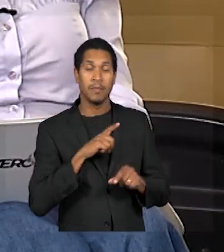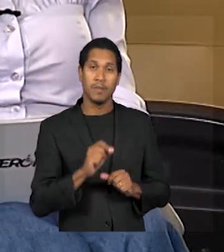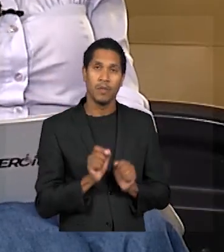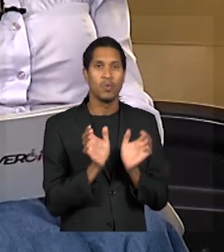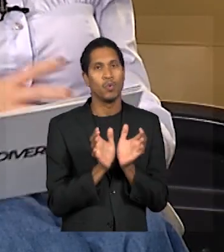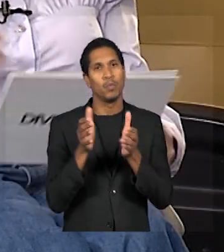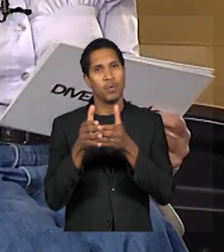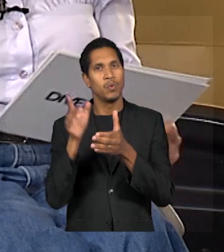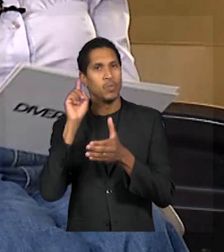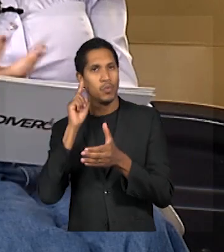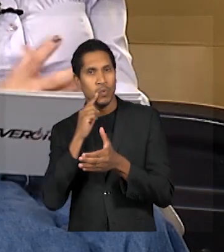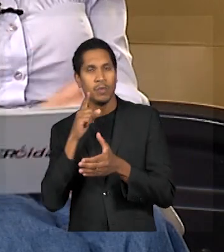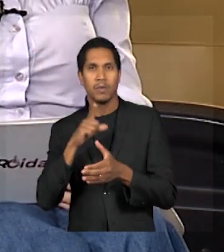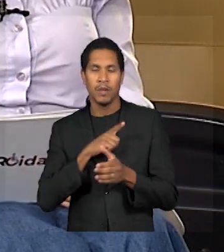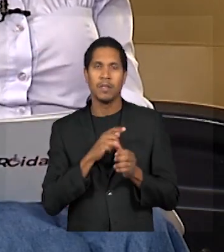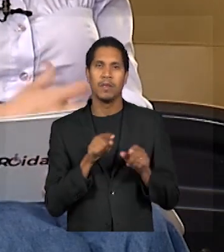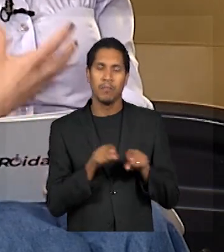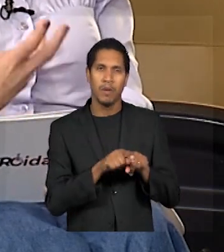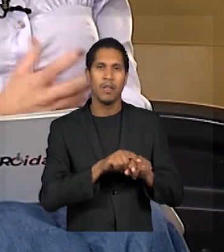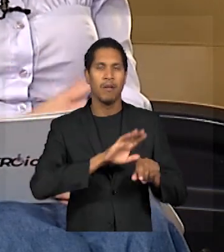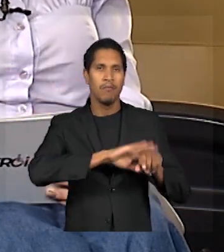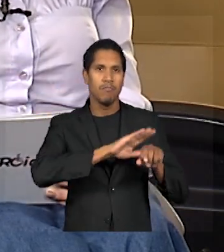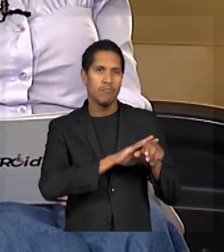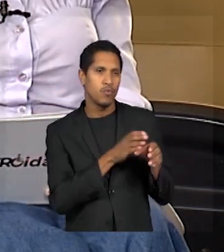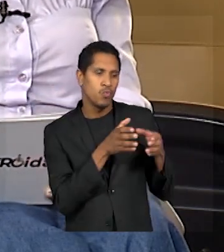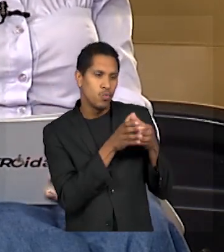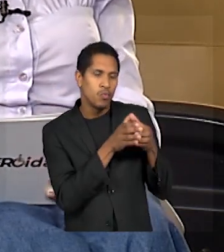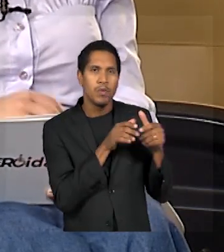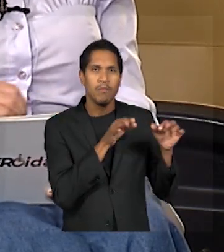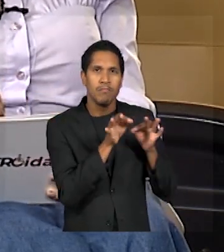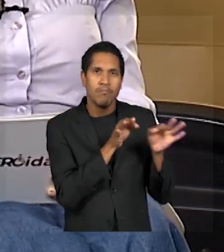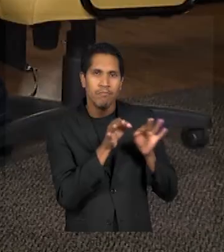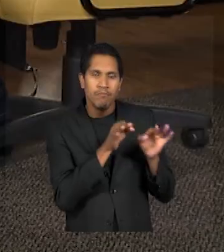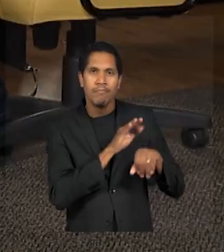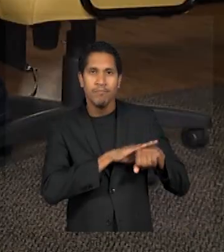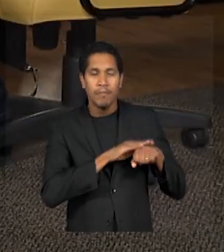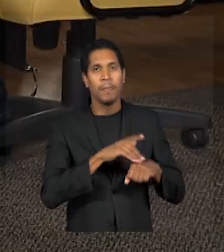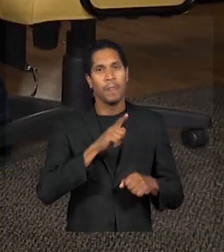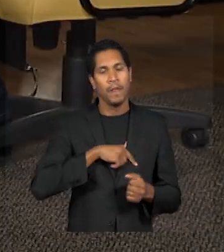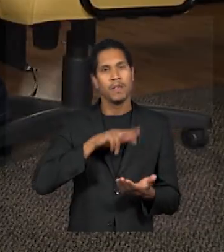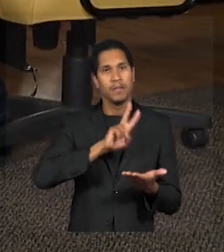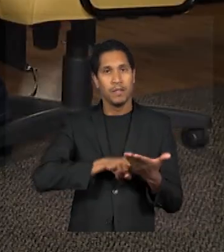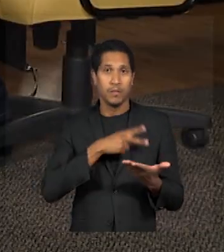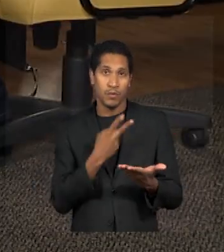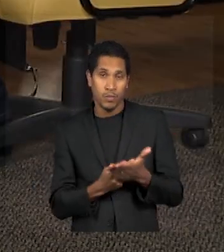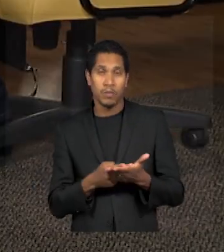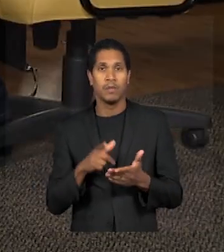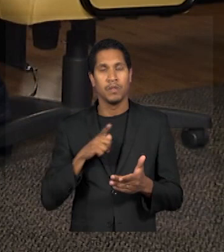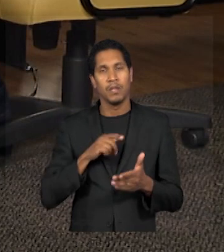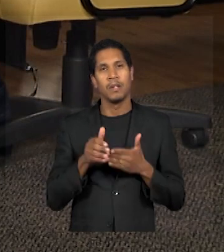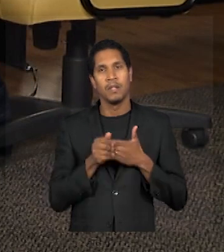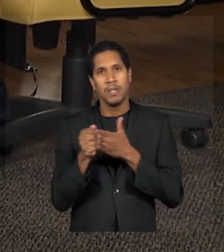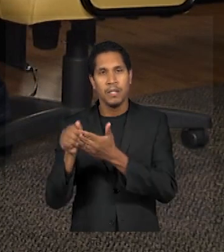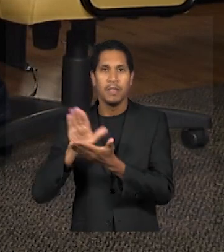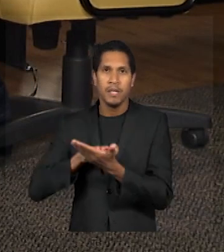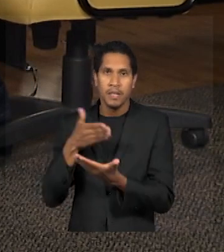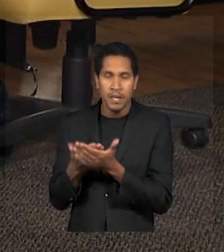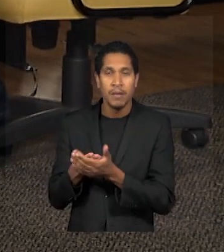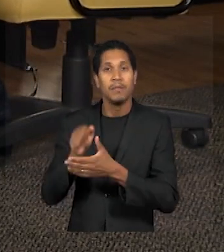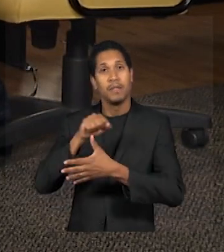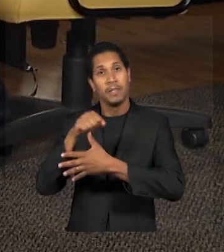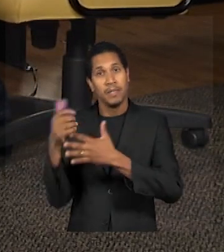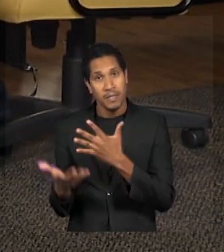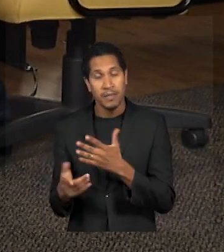comunidade surda, tem um time aí por trás na elaboração, que são os tradutores, guias intérpretes de Libras e,